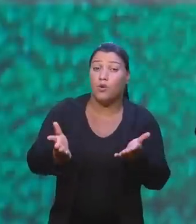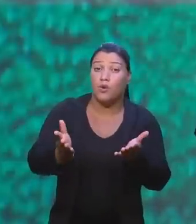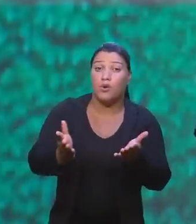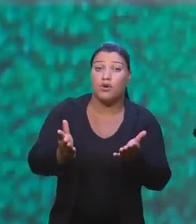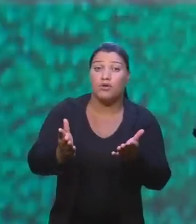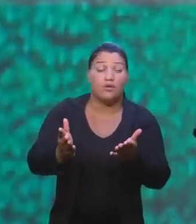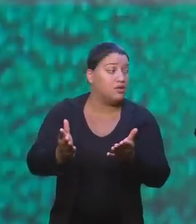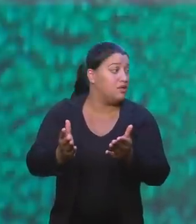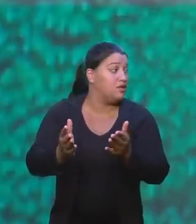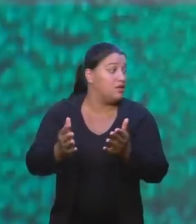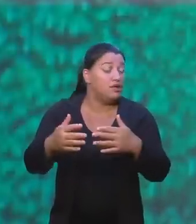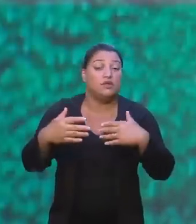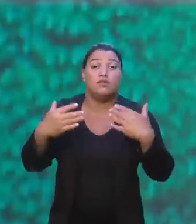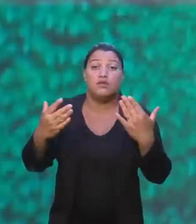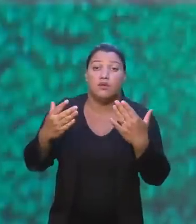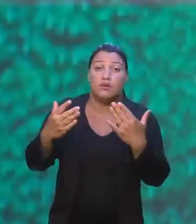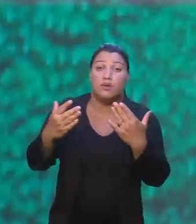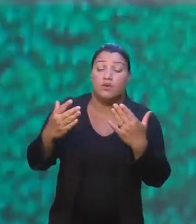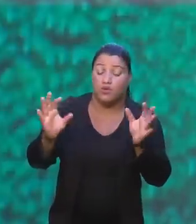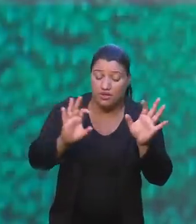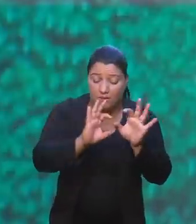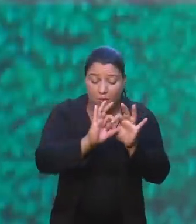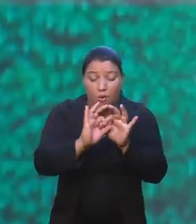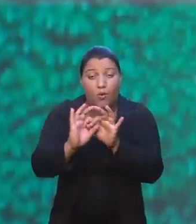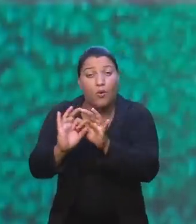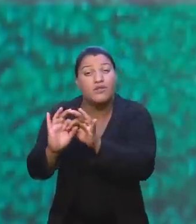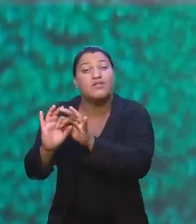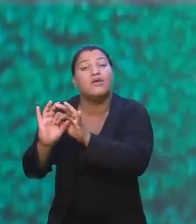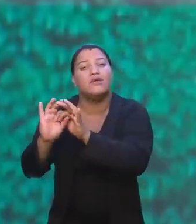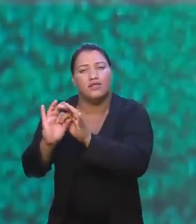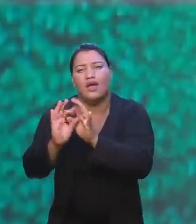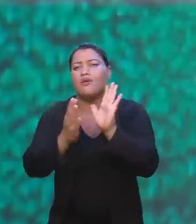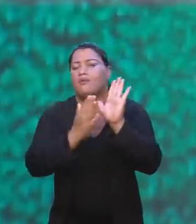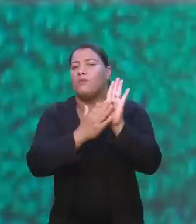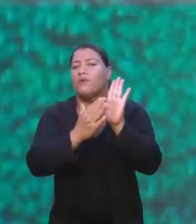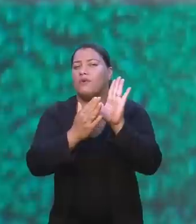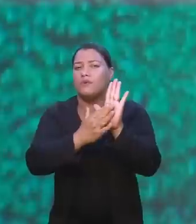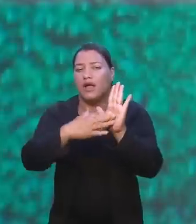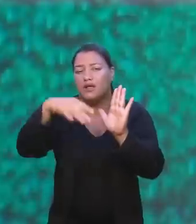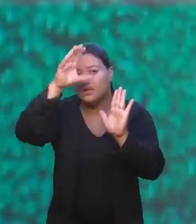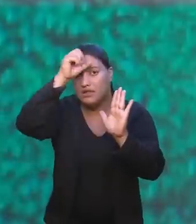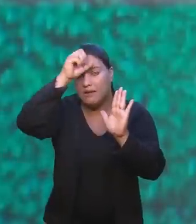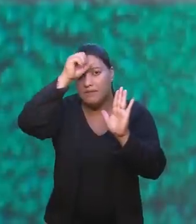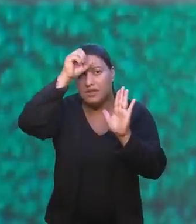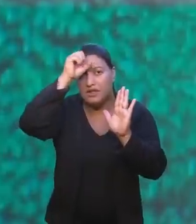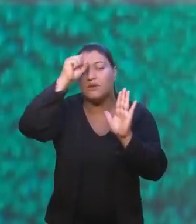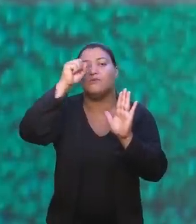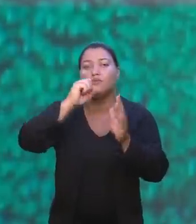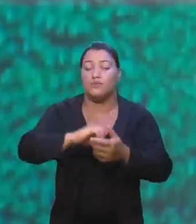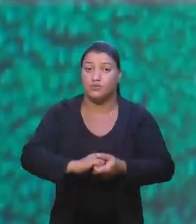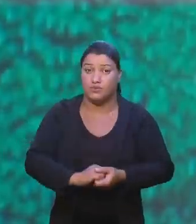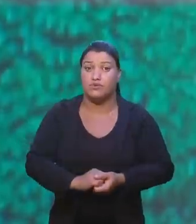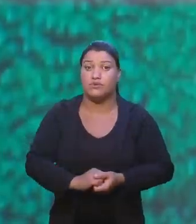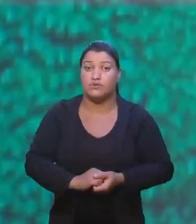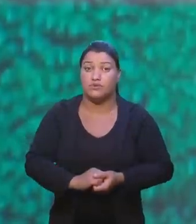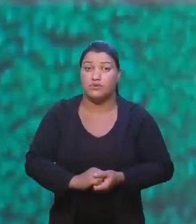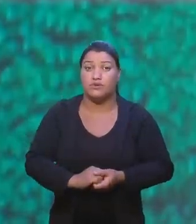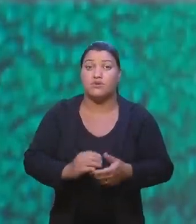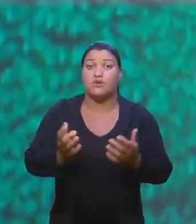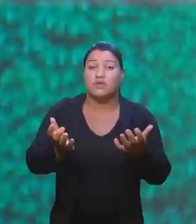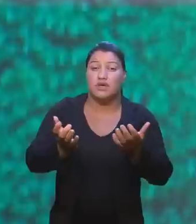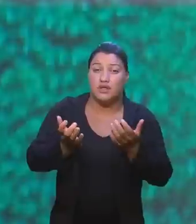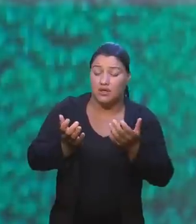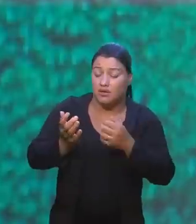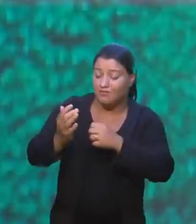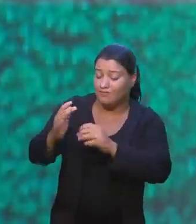mesmo distantes, conectados e unidos no propósito de aprendermos, rogamos-te, querido amigo,